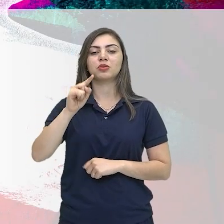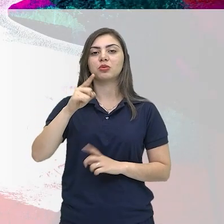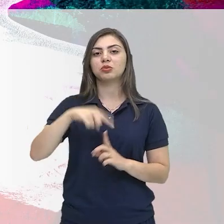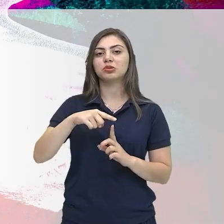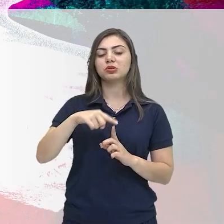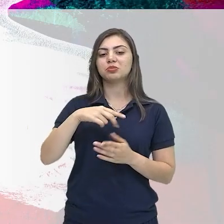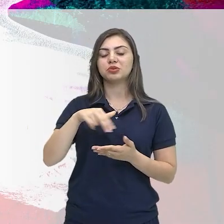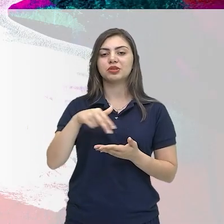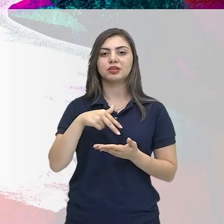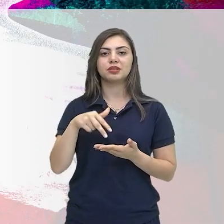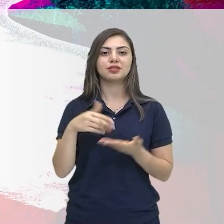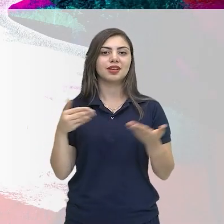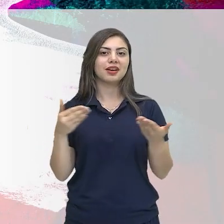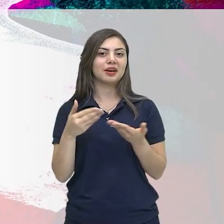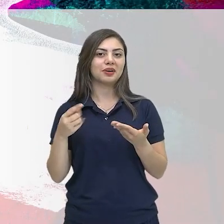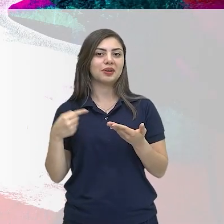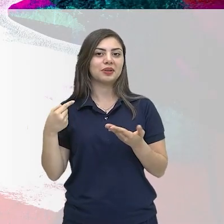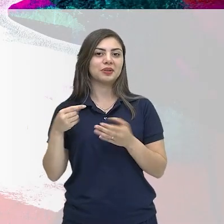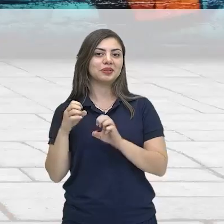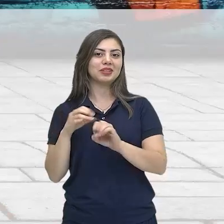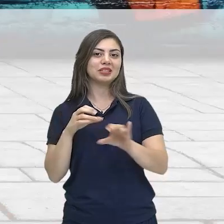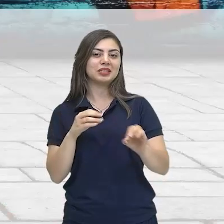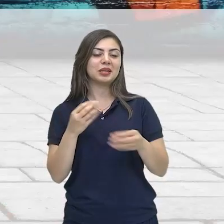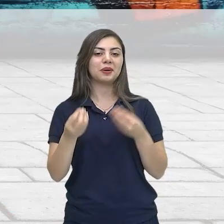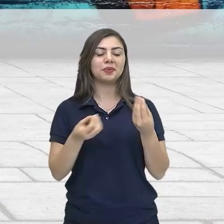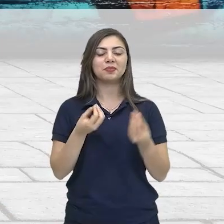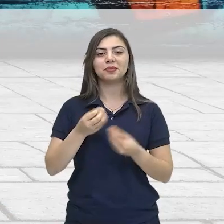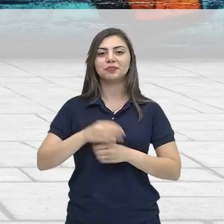professor? Vamos sim. O hip hop dance é nada